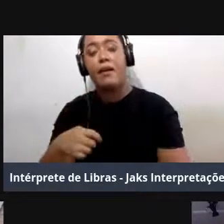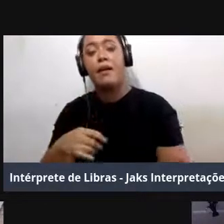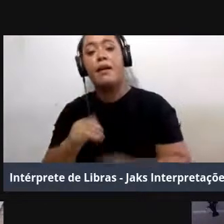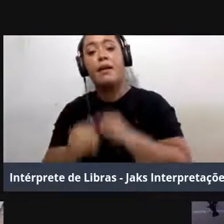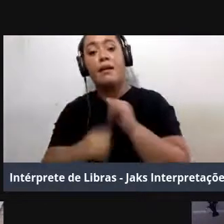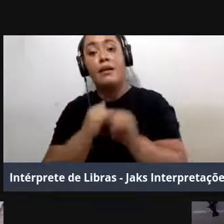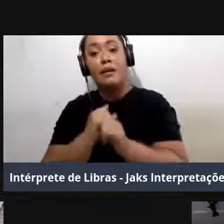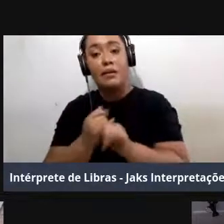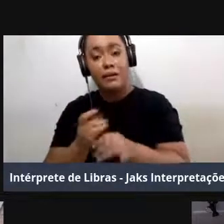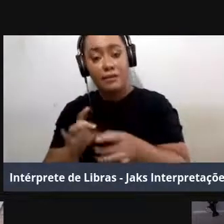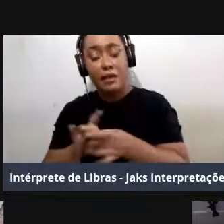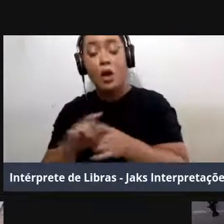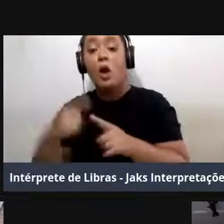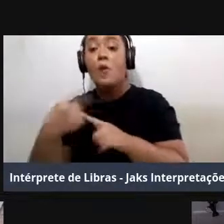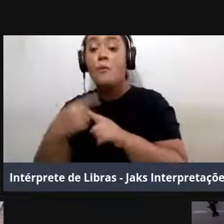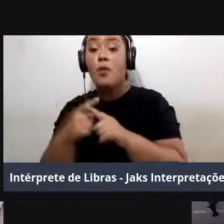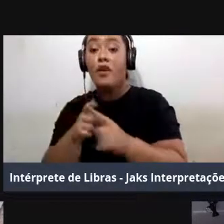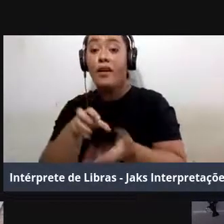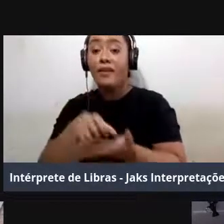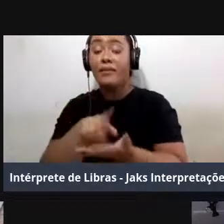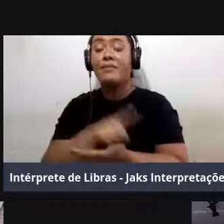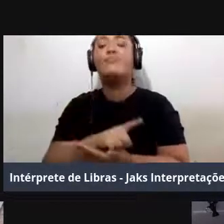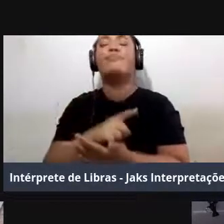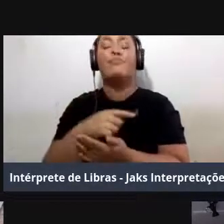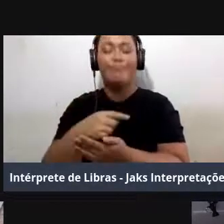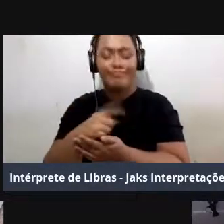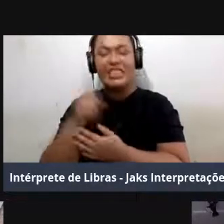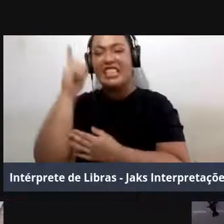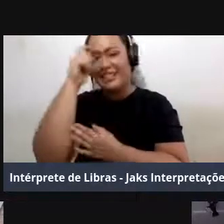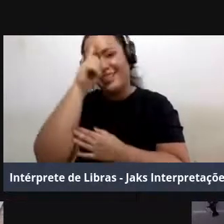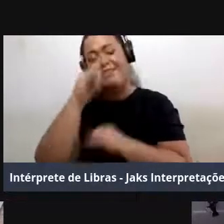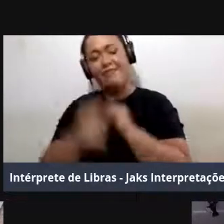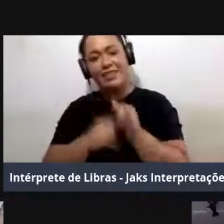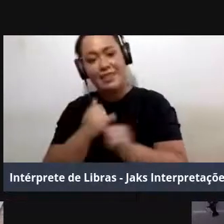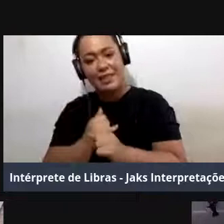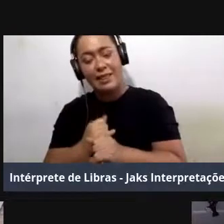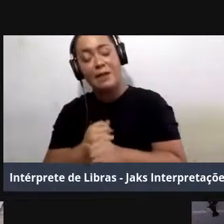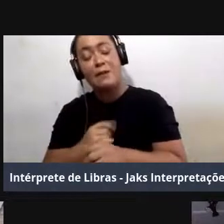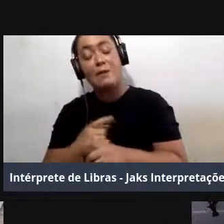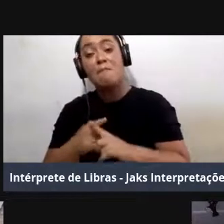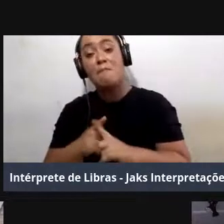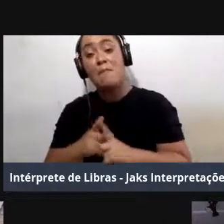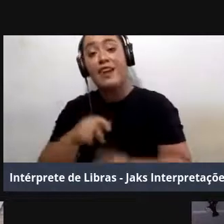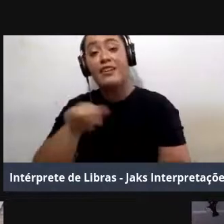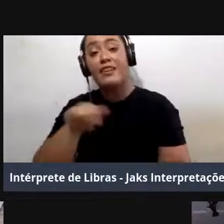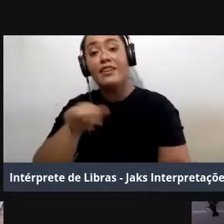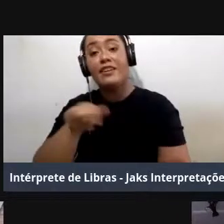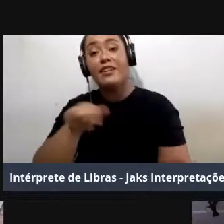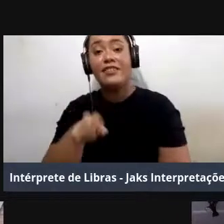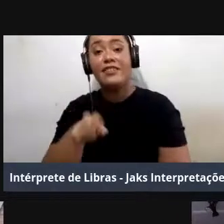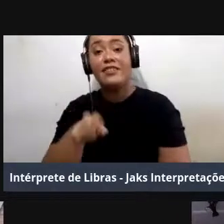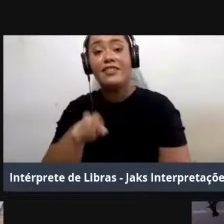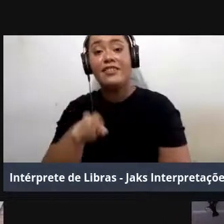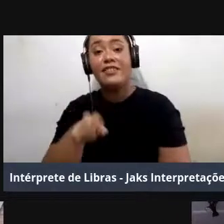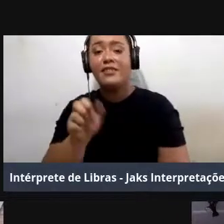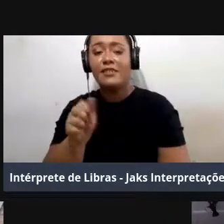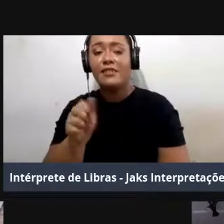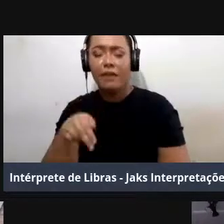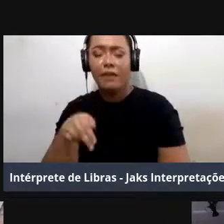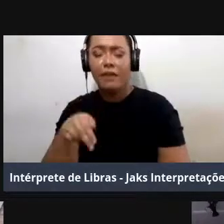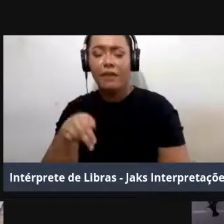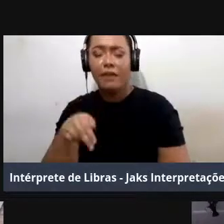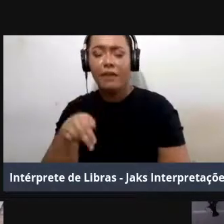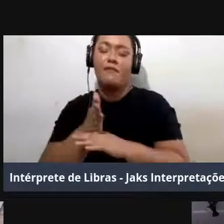vai lá com toda a atenção, leva Dora e as demais parteiras para a IO Conexões, que é a